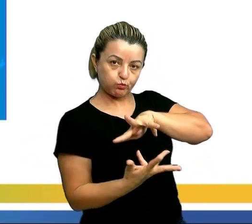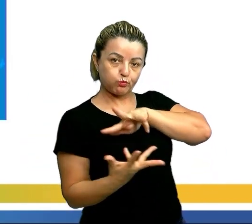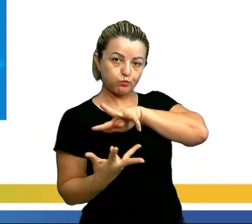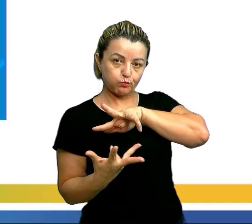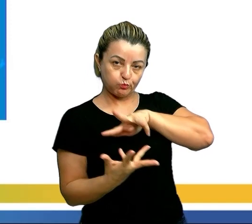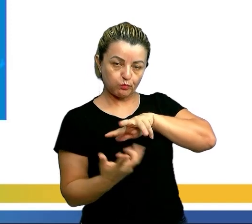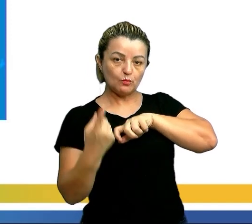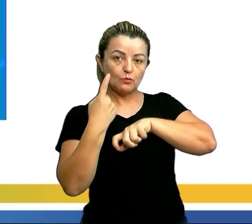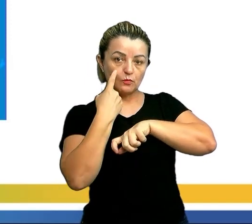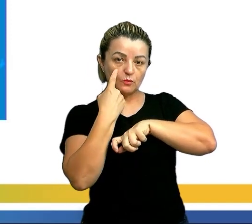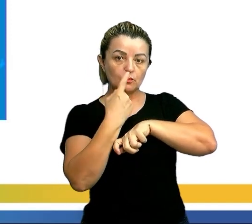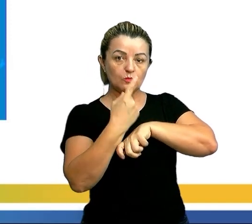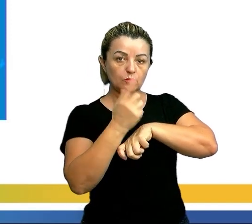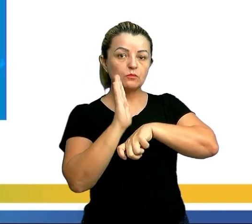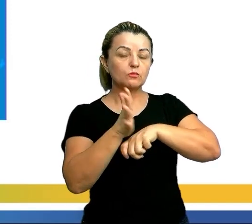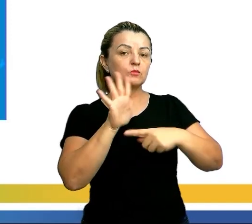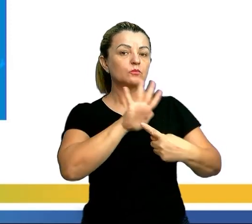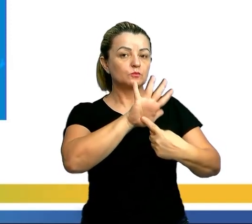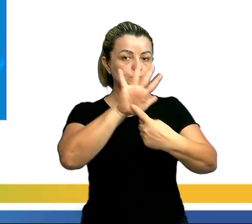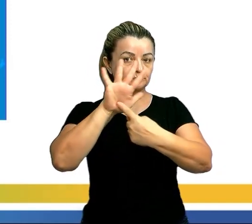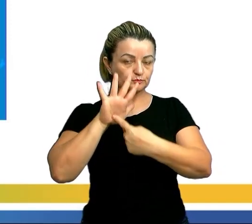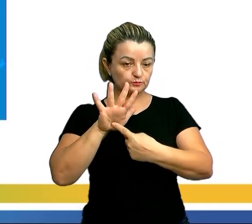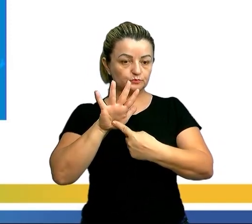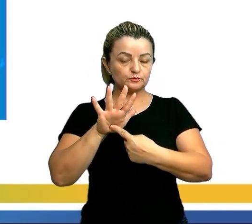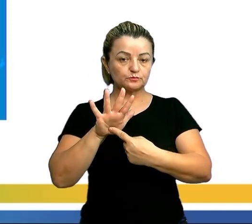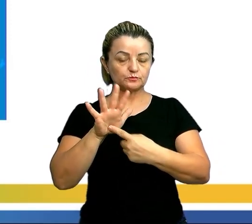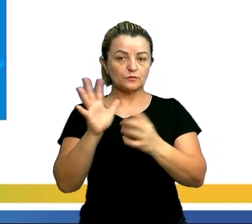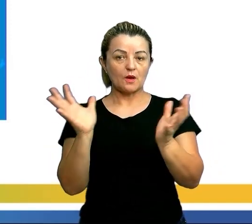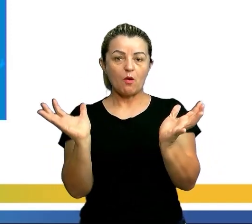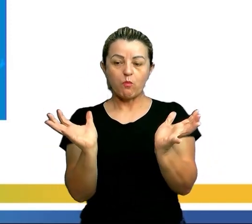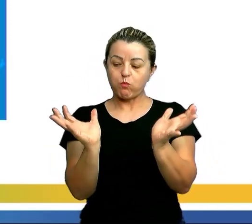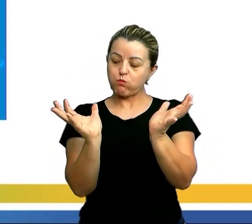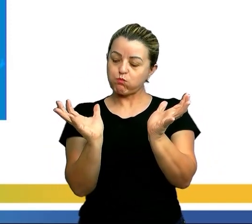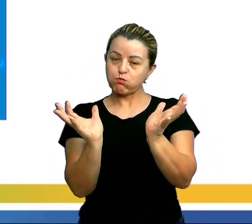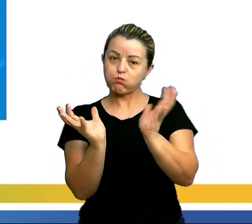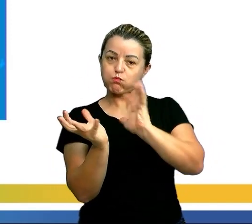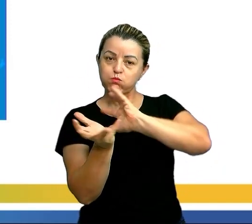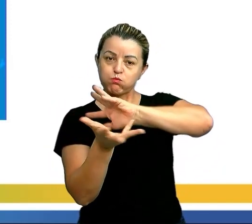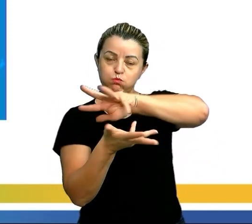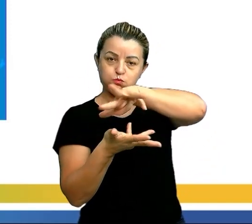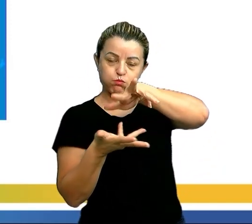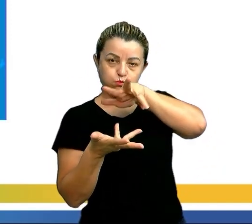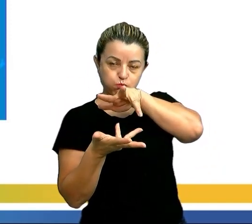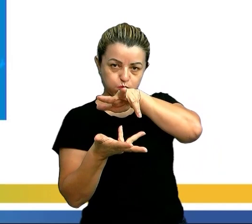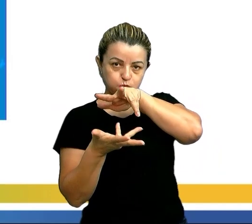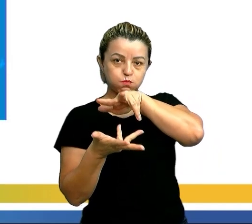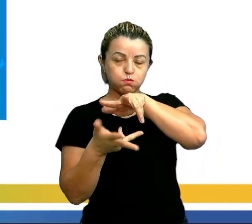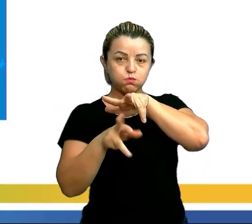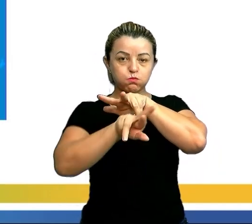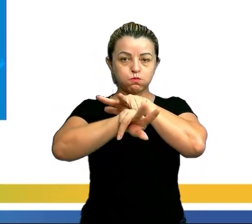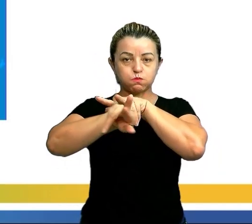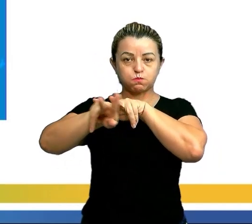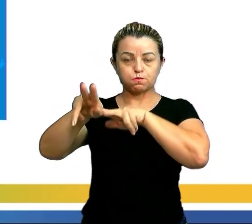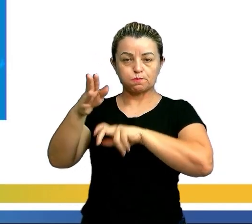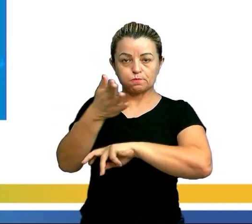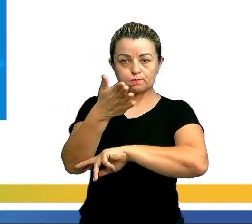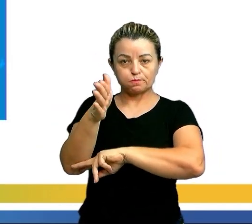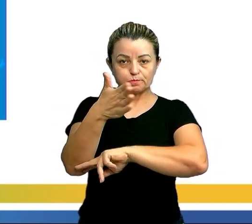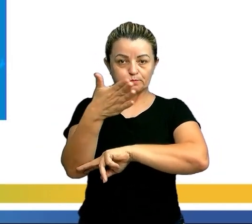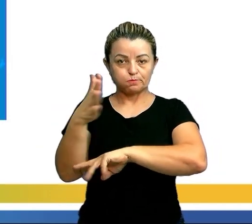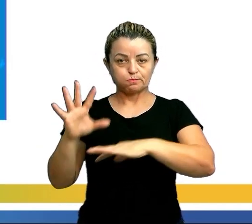nossa tela, ela já demonstra isso, né? Duas mãos aí envolvendo os diversos países, as diversas bandeiras que